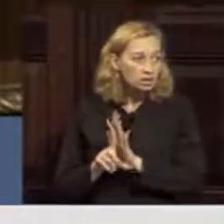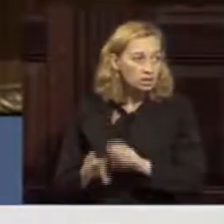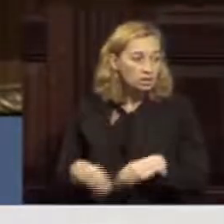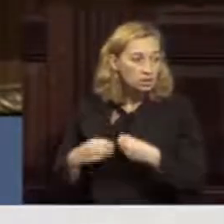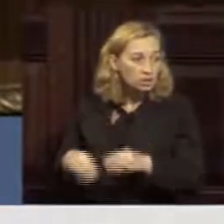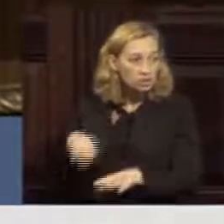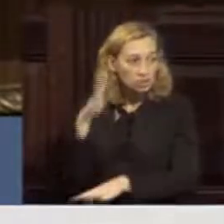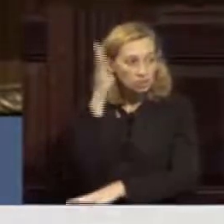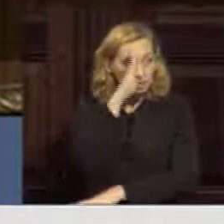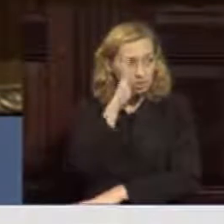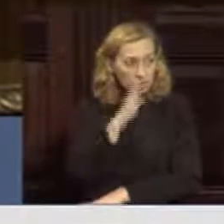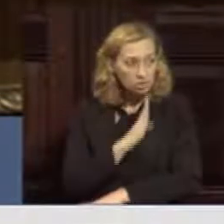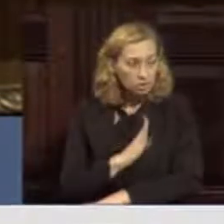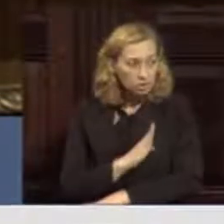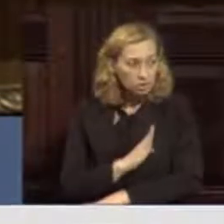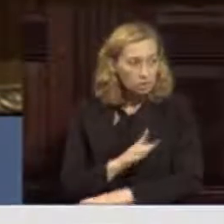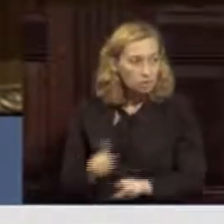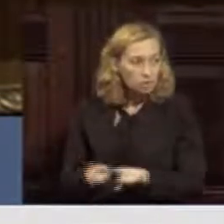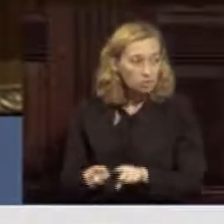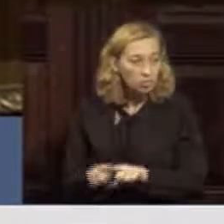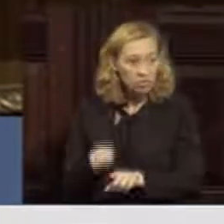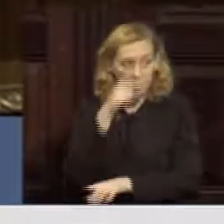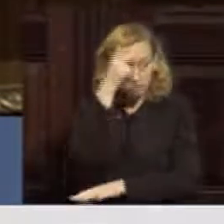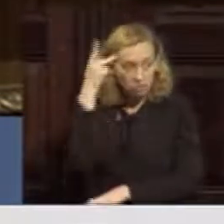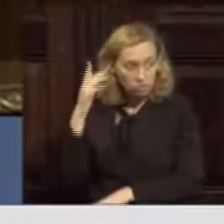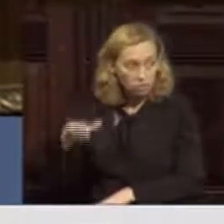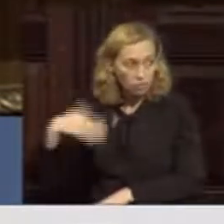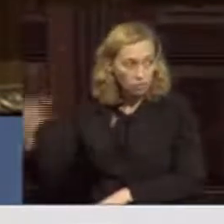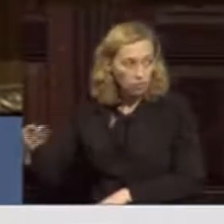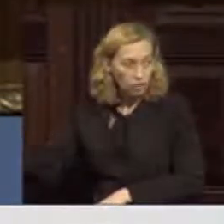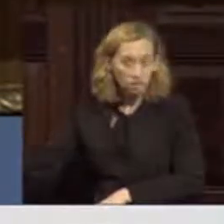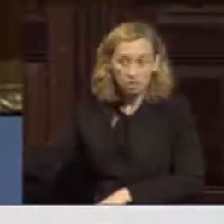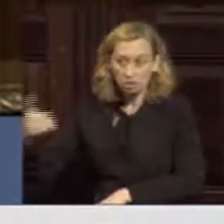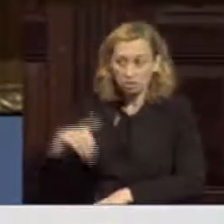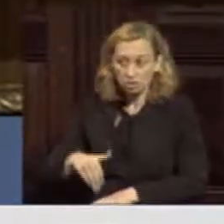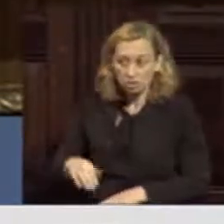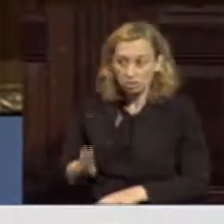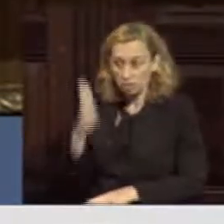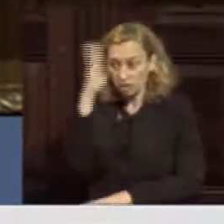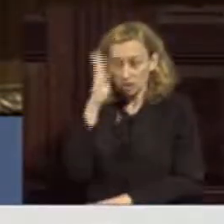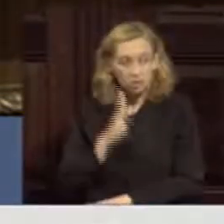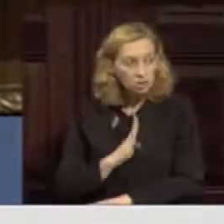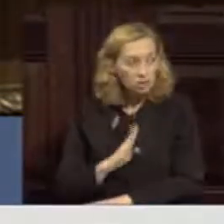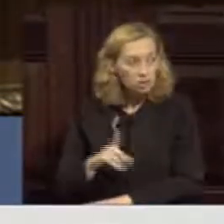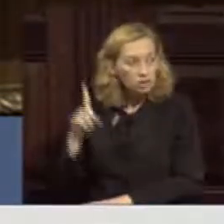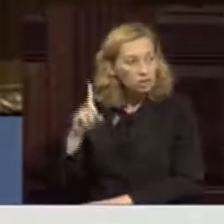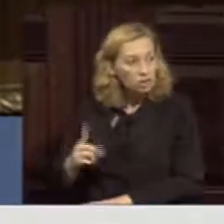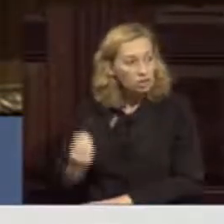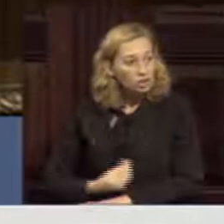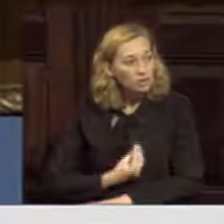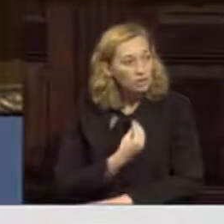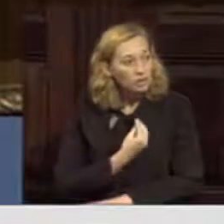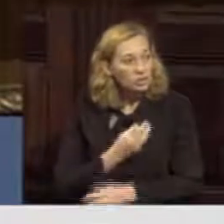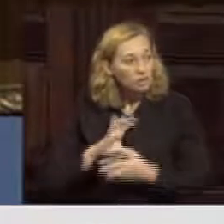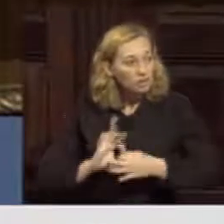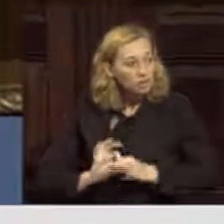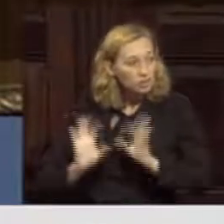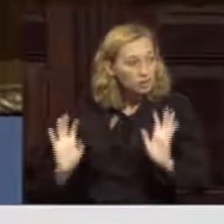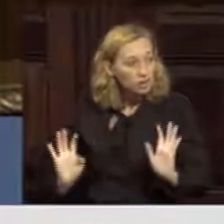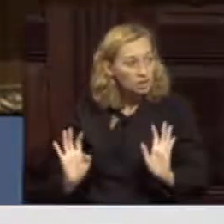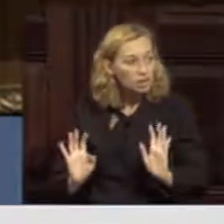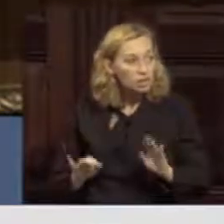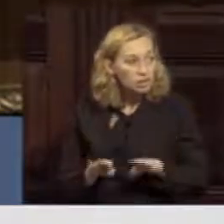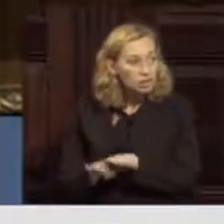brasileiros e aos estrangeiros residentes no país a inviolabilidade do direito à vida, à liberdade,